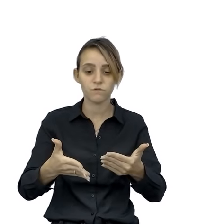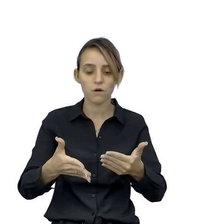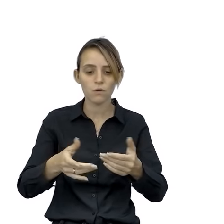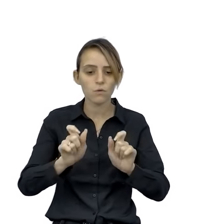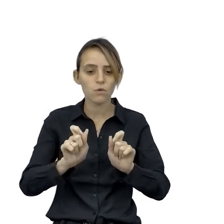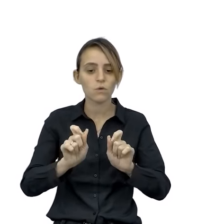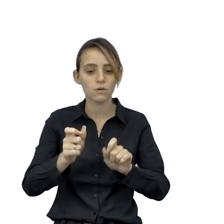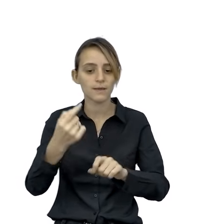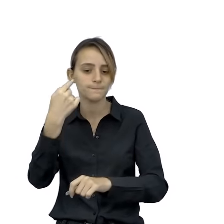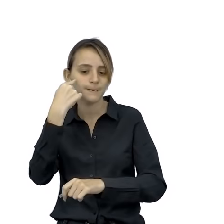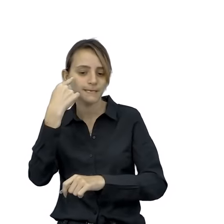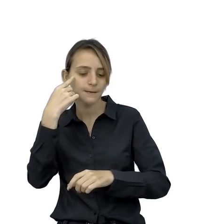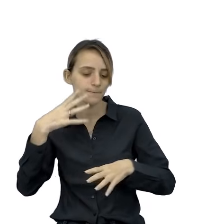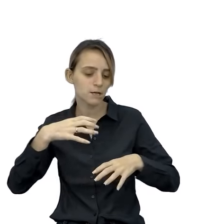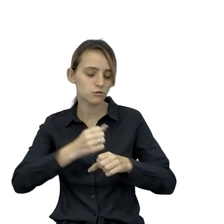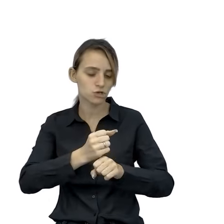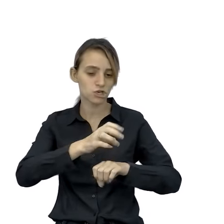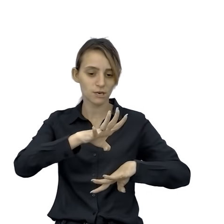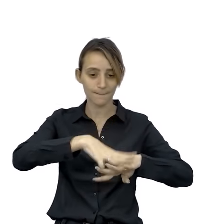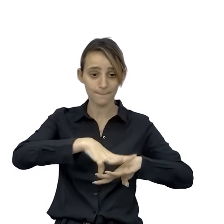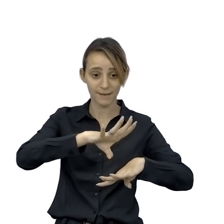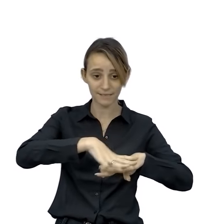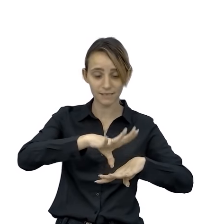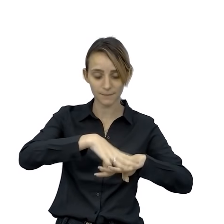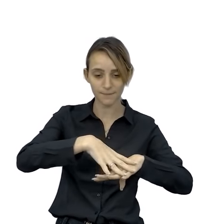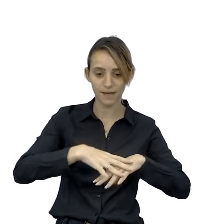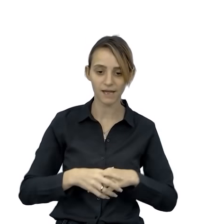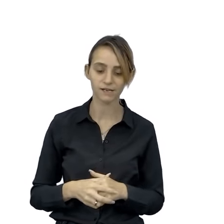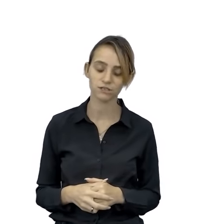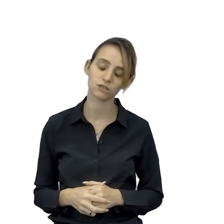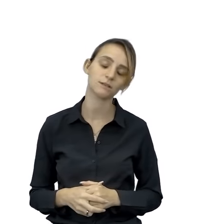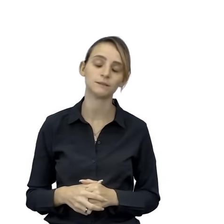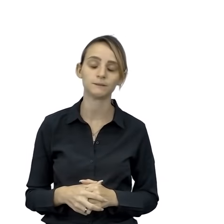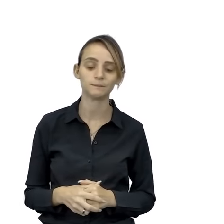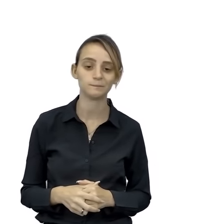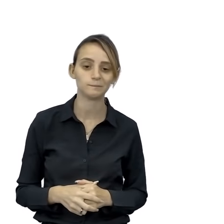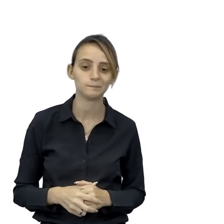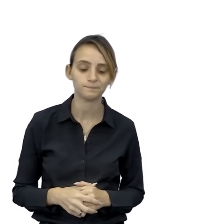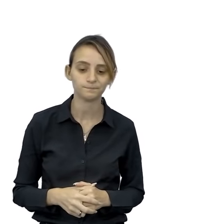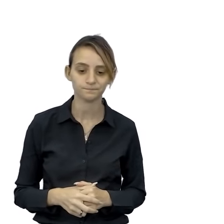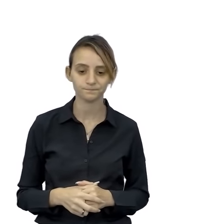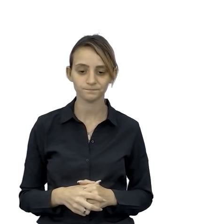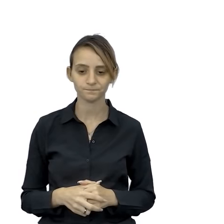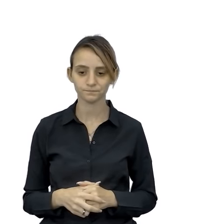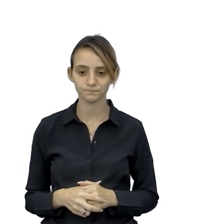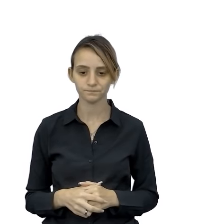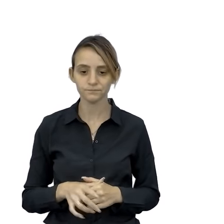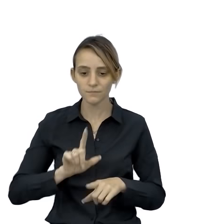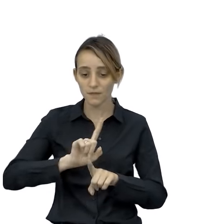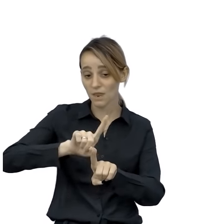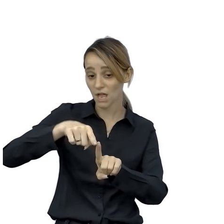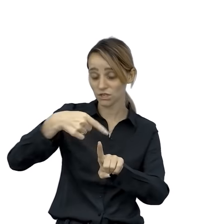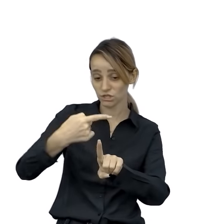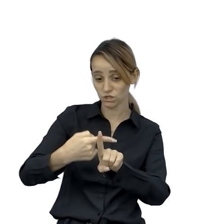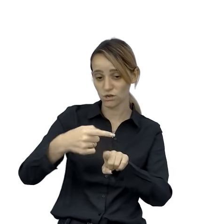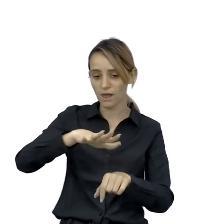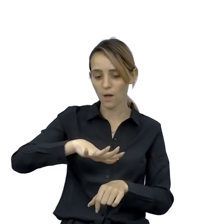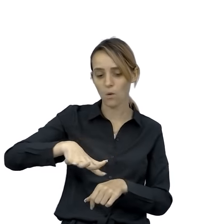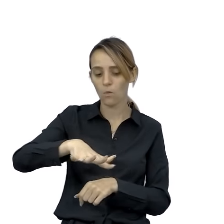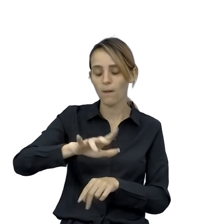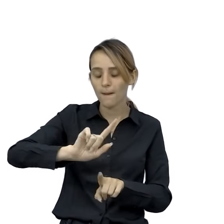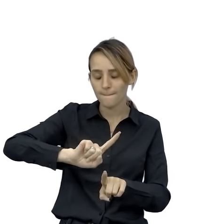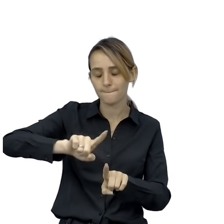do pensamento aritmético, né? No caso das operações do campo aditivo, pensando